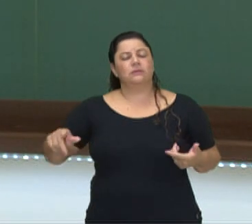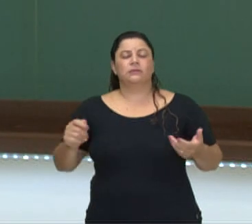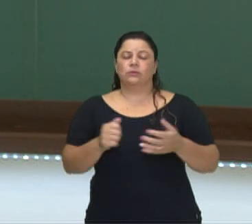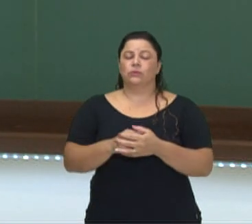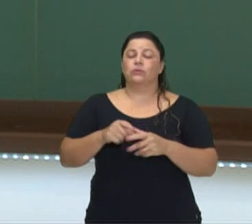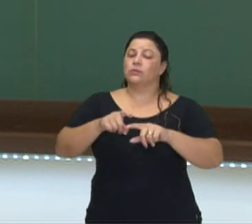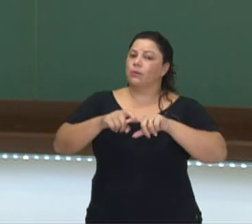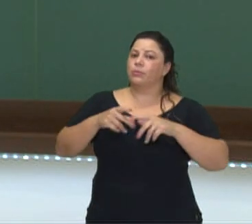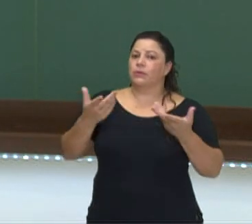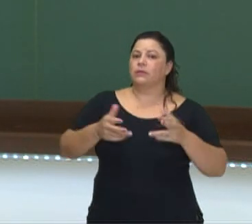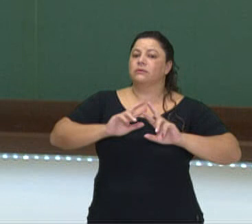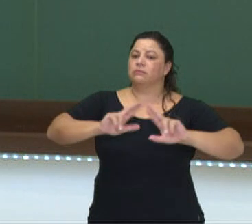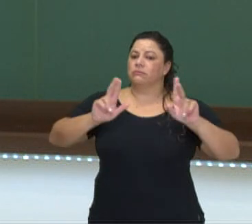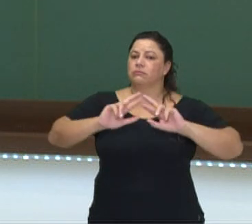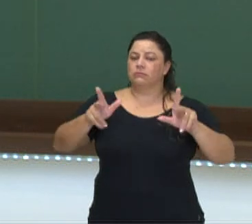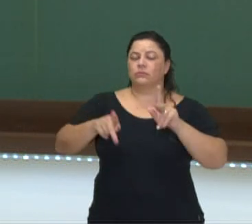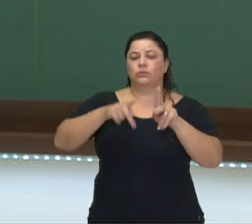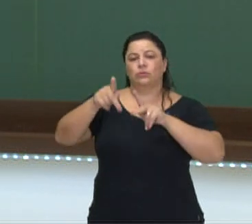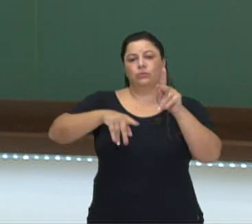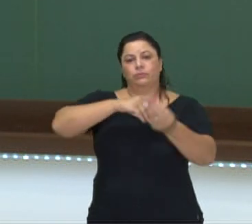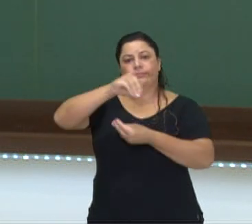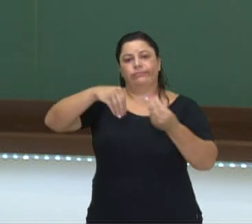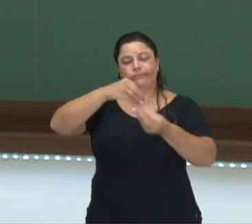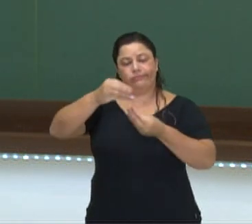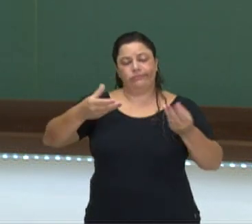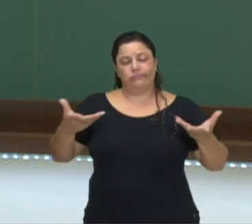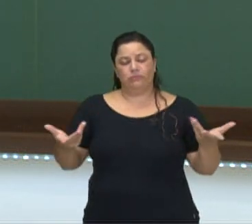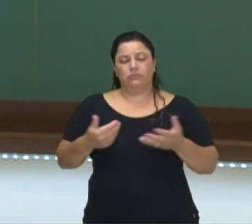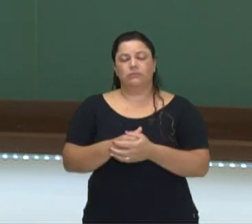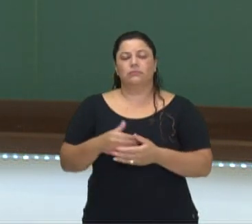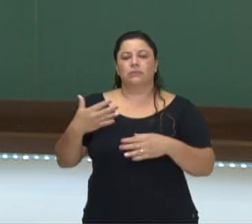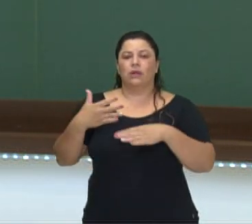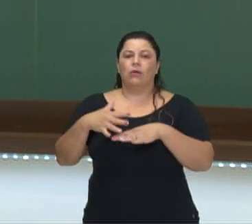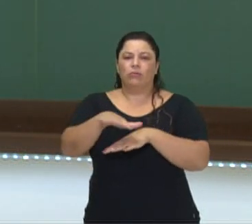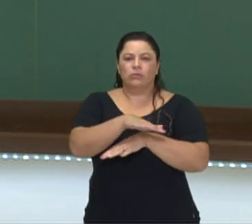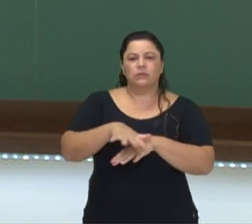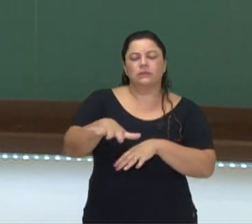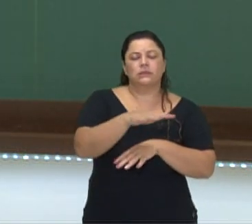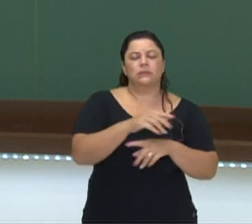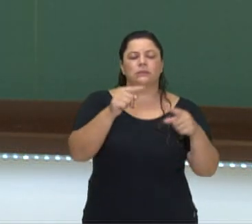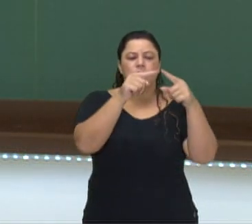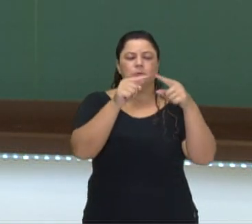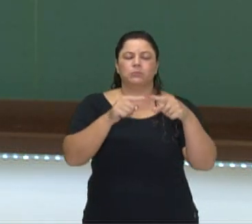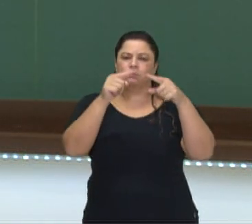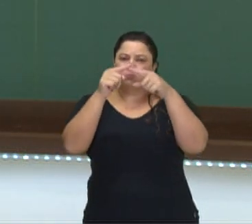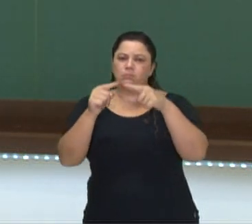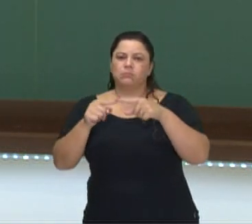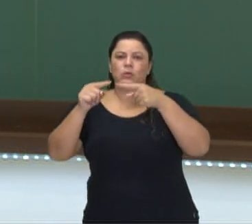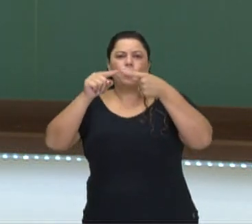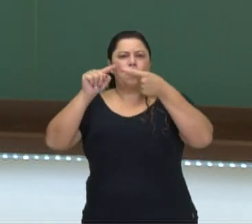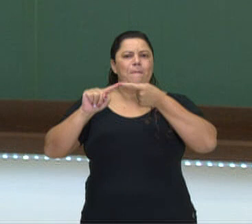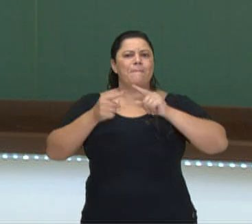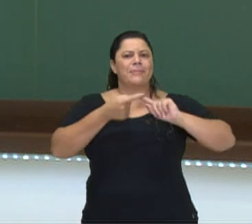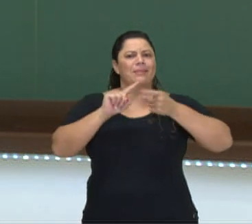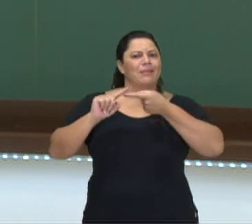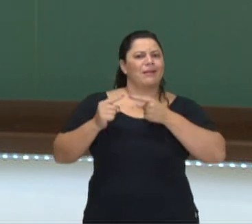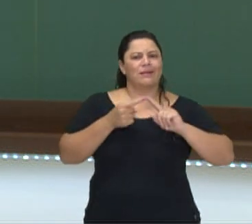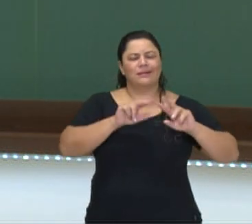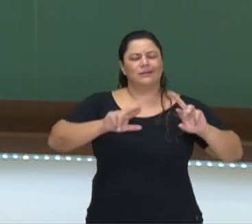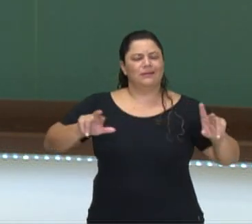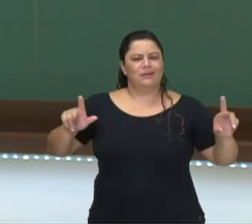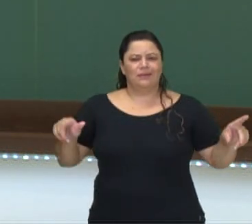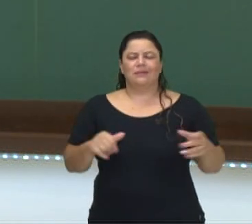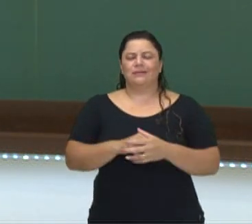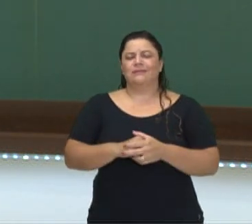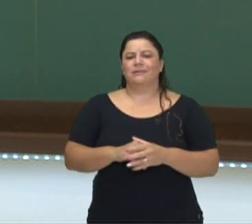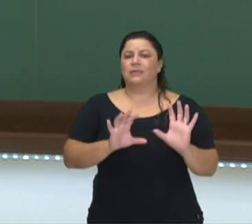por causa desses diferentes povos que ocuparam essas áreas. Somos, então, uma combinação de diferentes elementos de